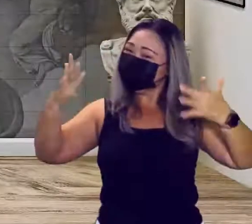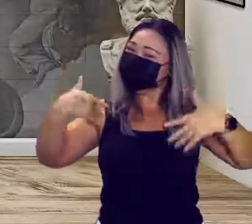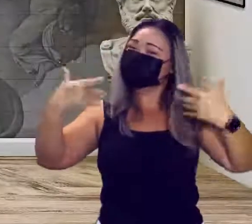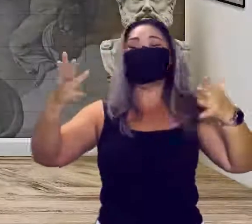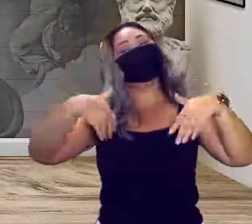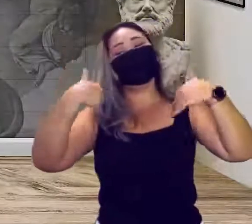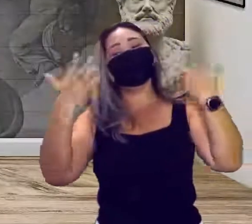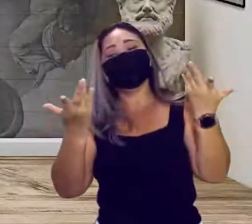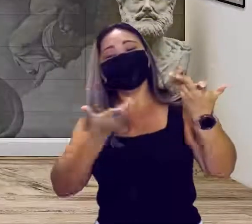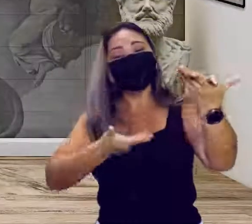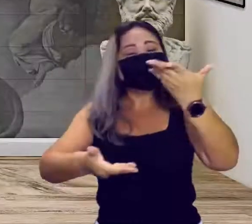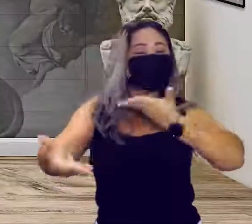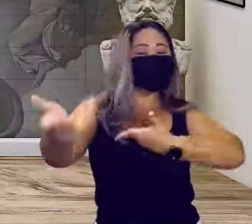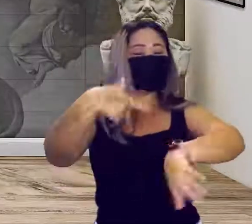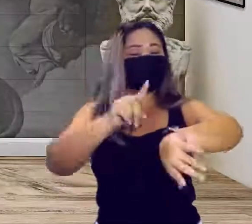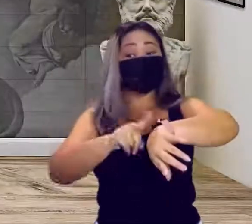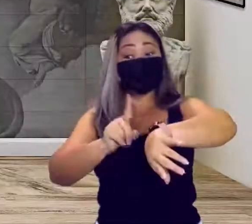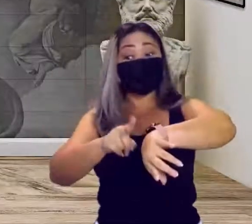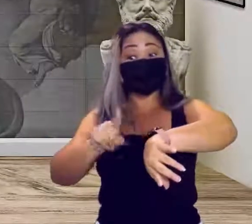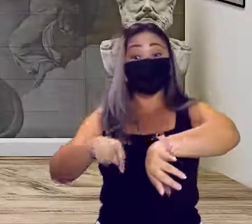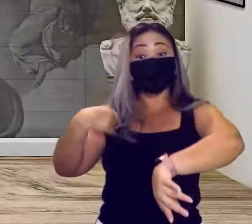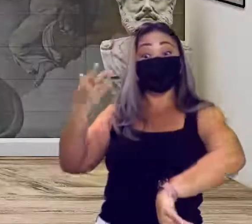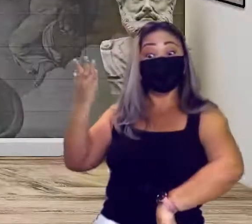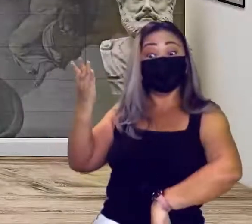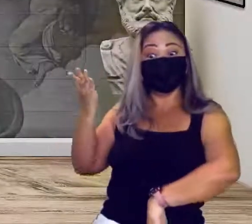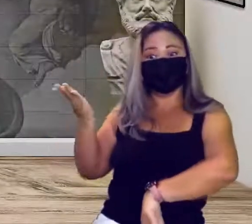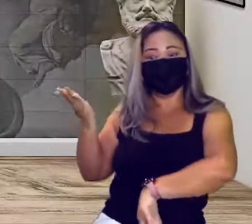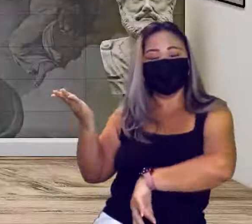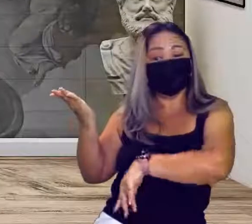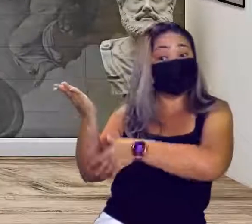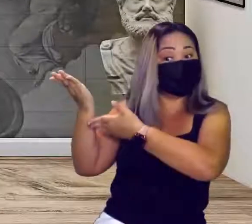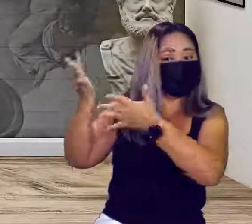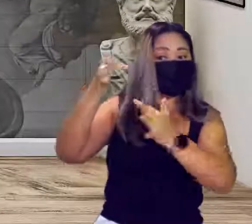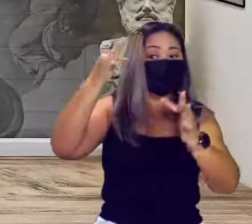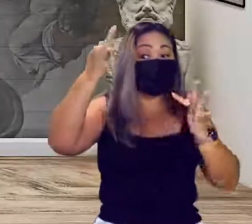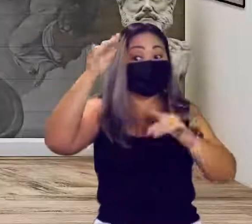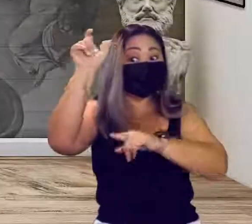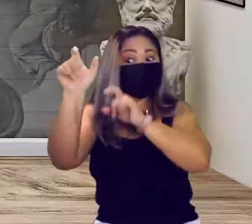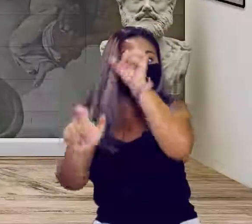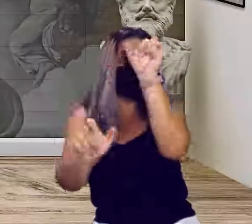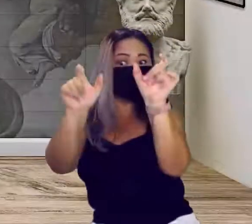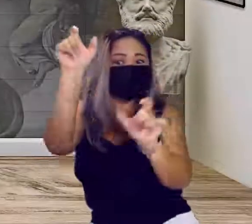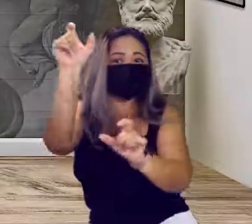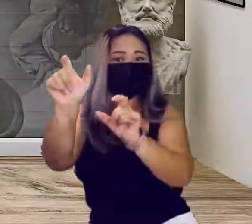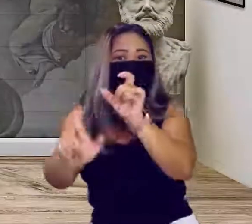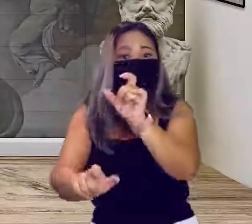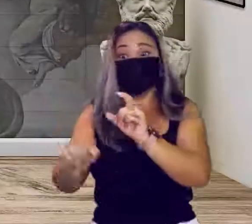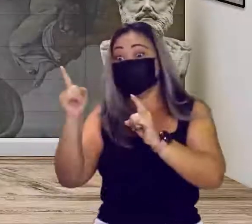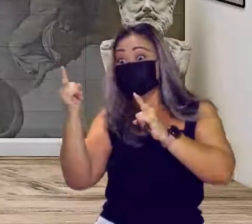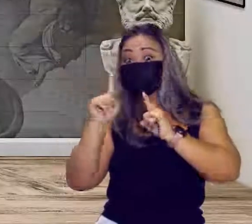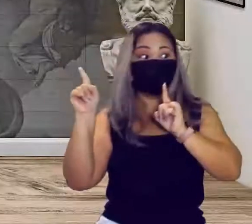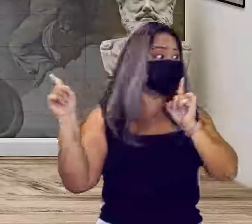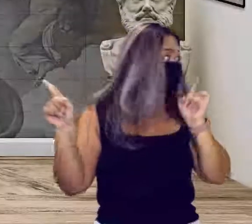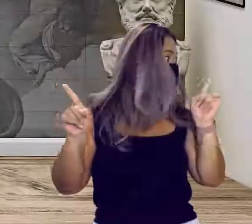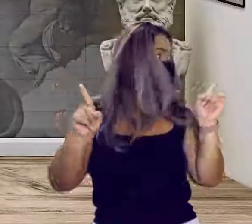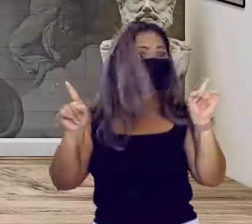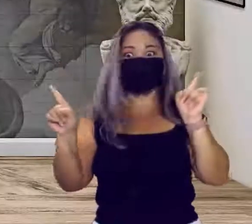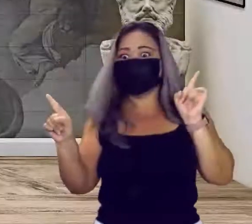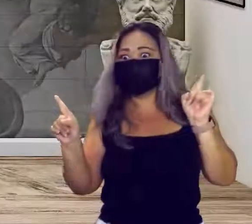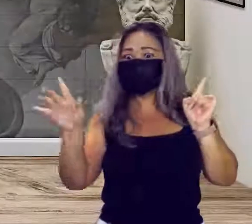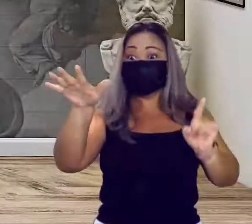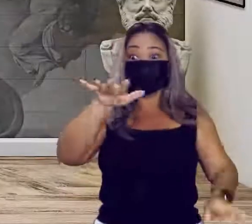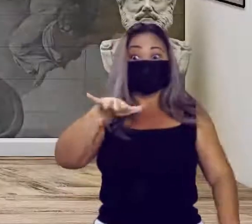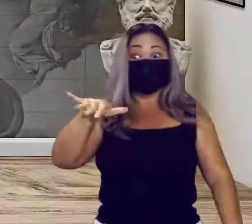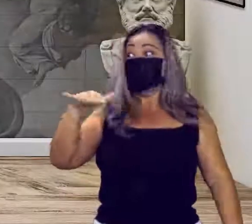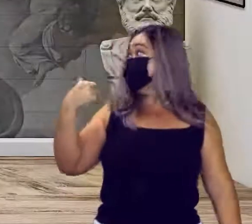para se interagir nesse momento sobre, os filósofos, né? Olha aí, tá aqui um do lado do outro. Olha o